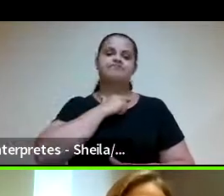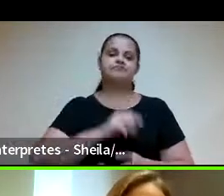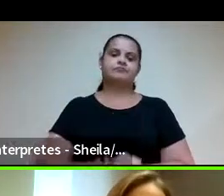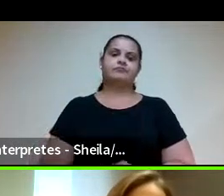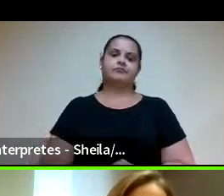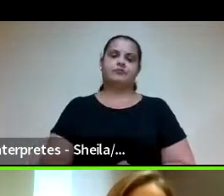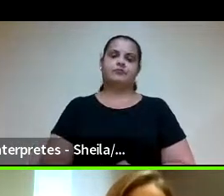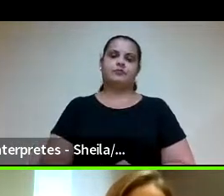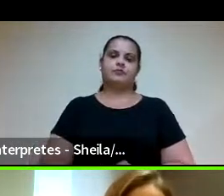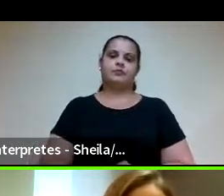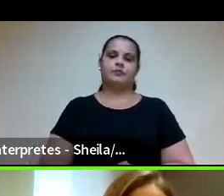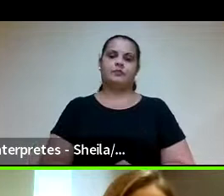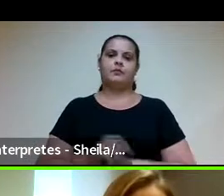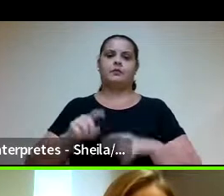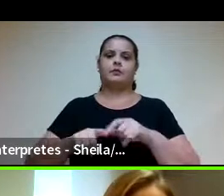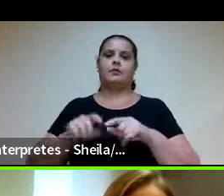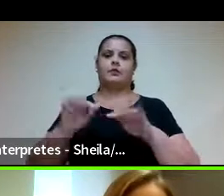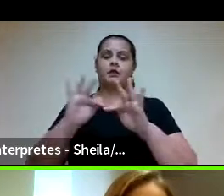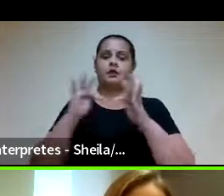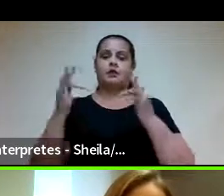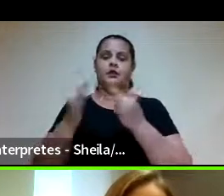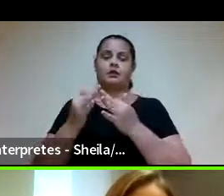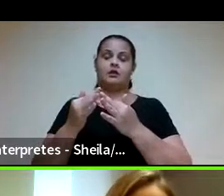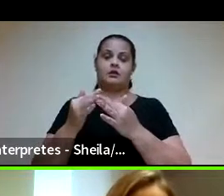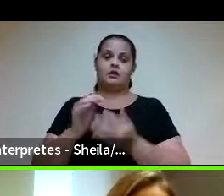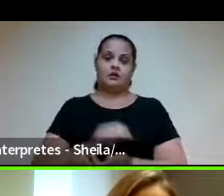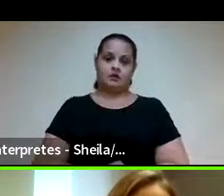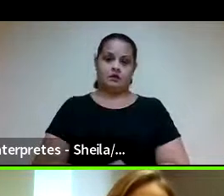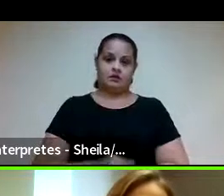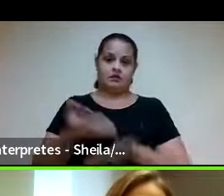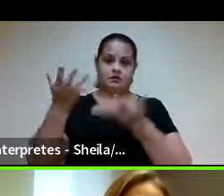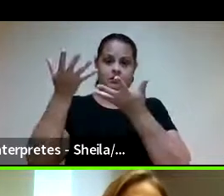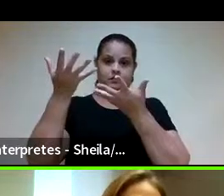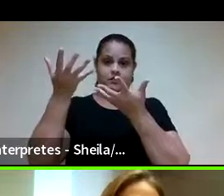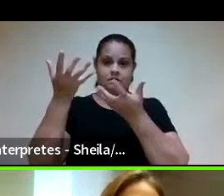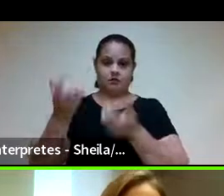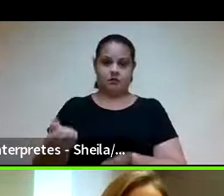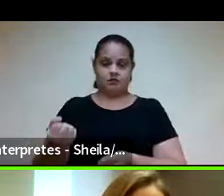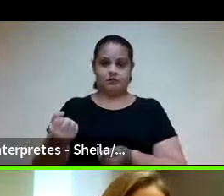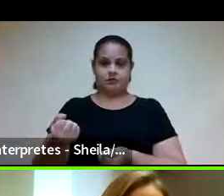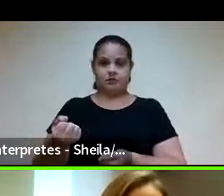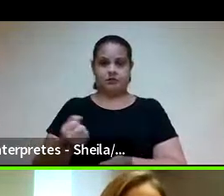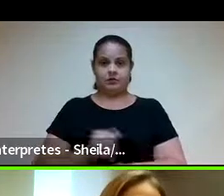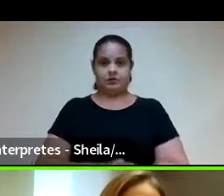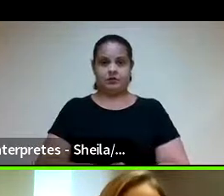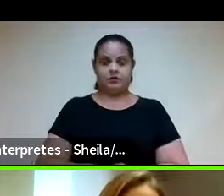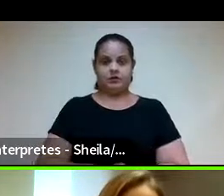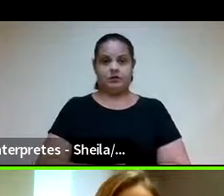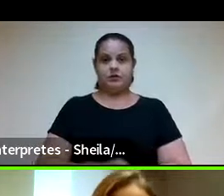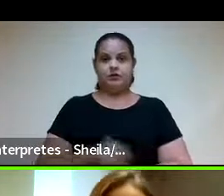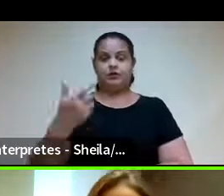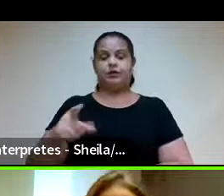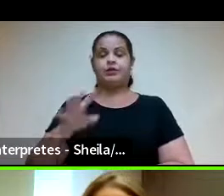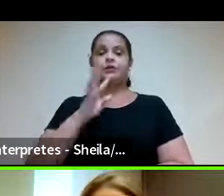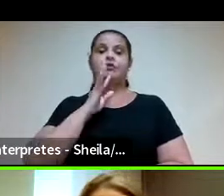à postulação recursal. Então, é pelo acolhimento da preliminar e, consequente, não conhecimento do